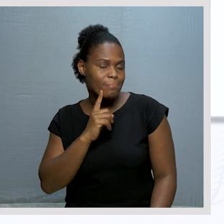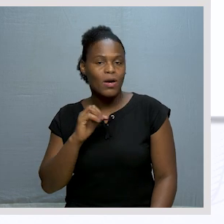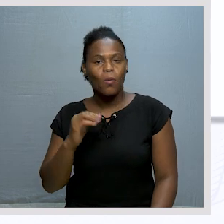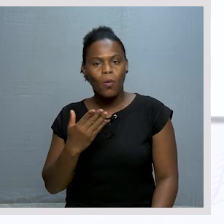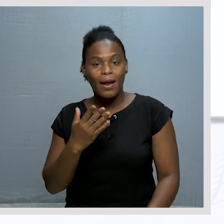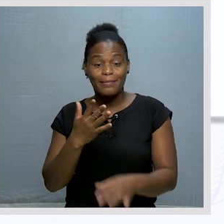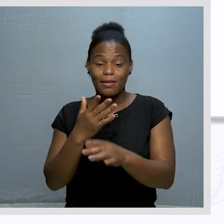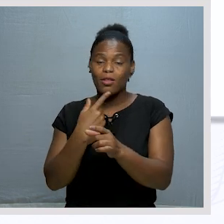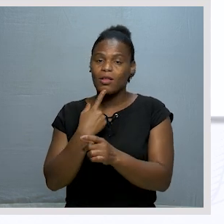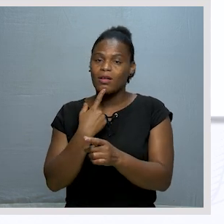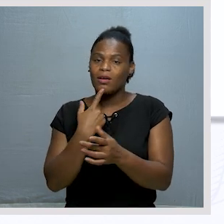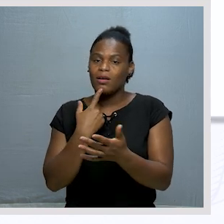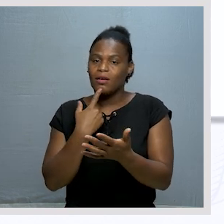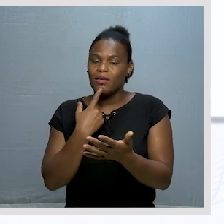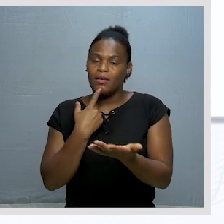Quando for antecedido